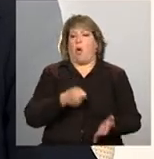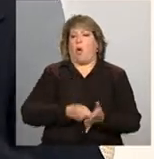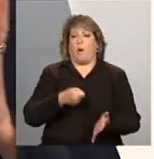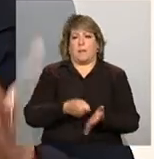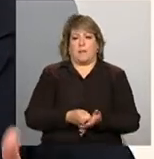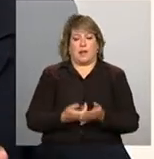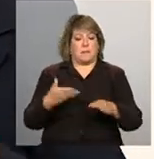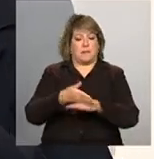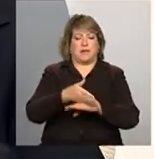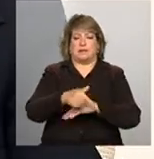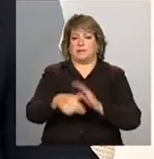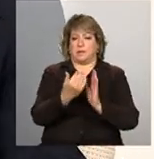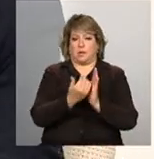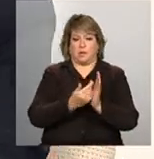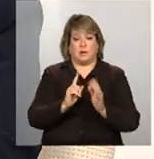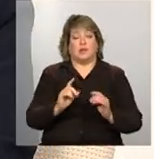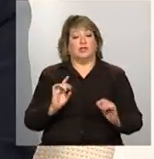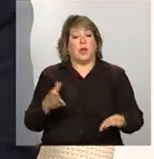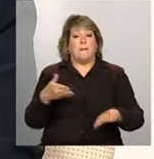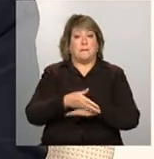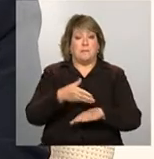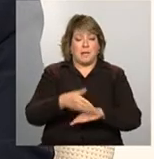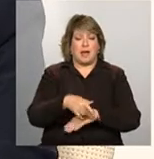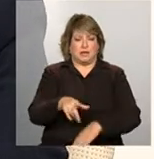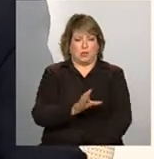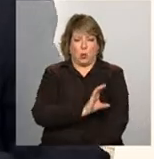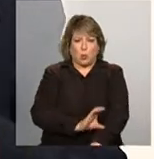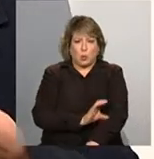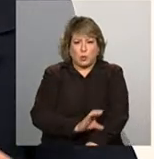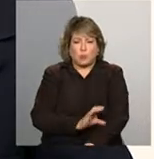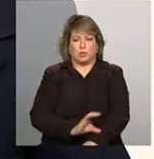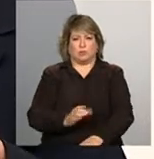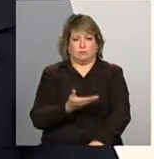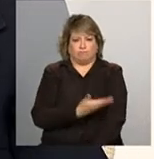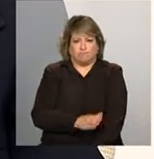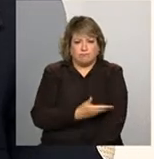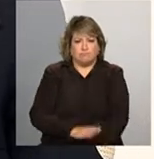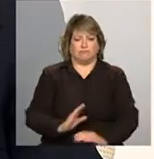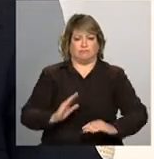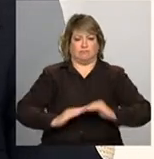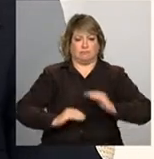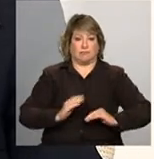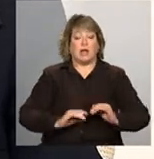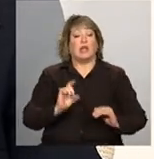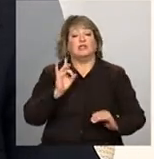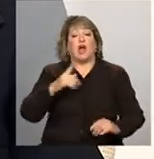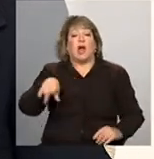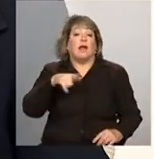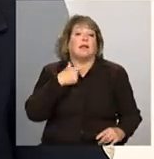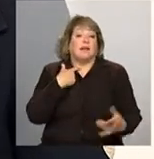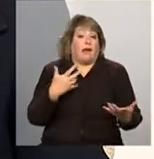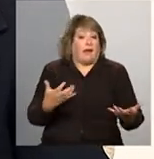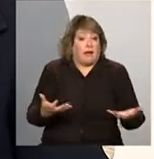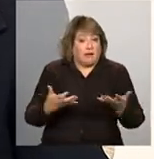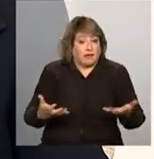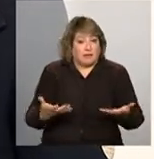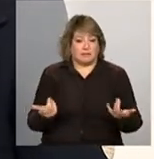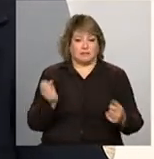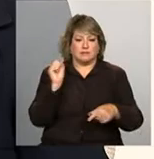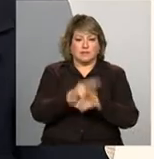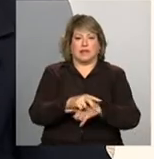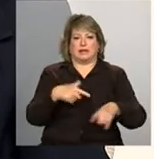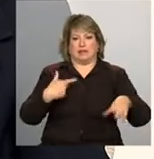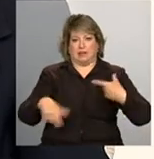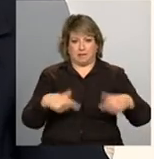programa, participam do programa, que vão para a qualificação profissional, aqueles que têm interesse, né, na situação de trabalho